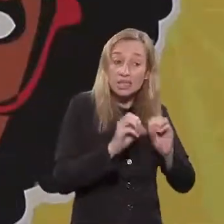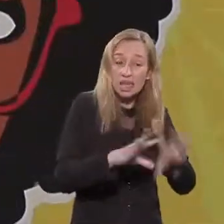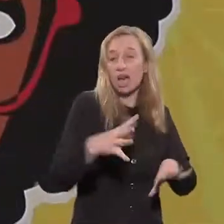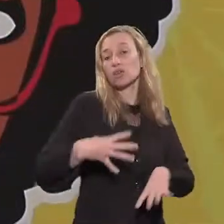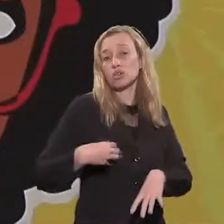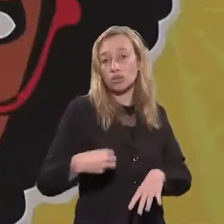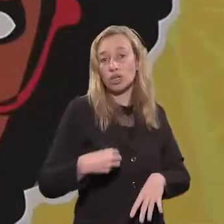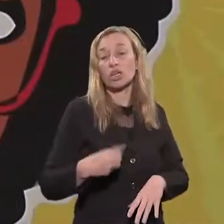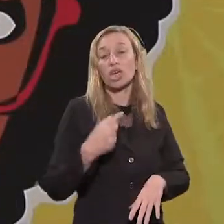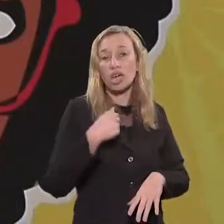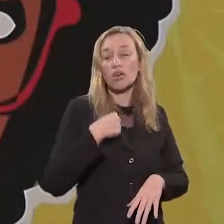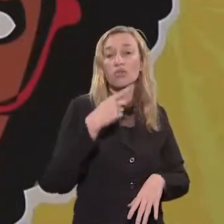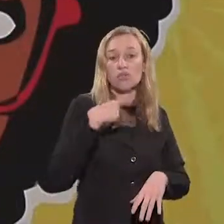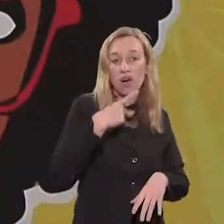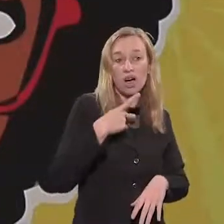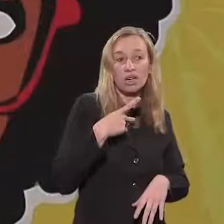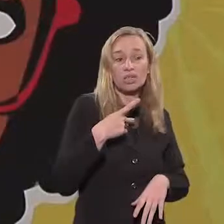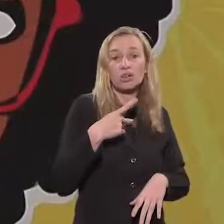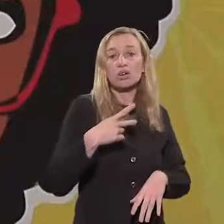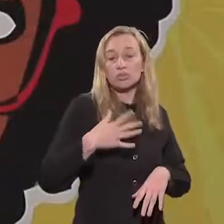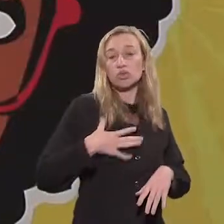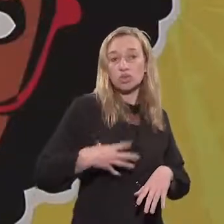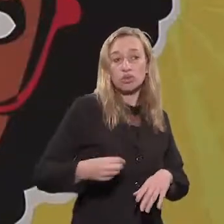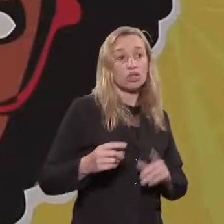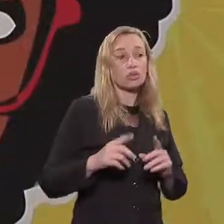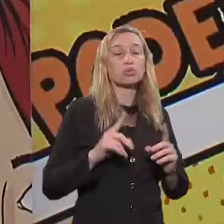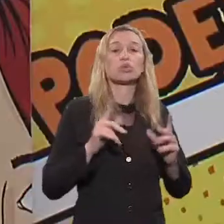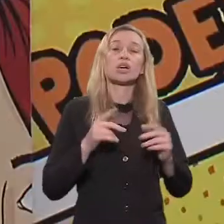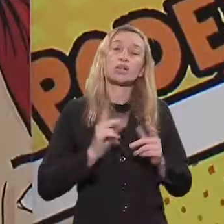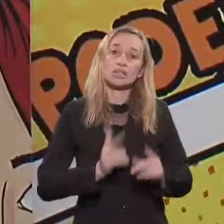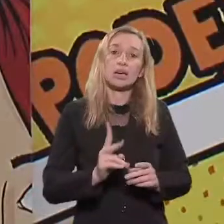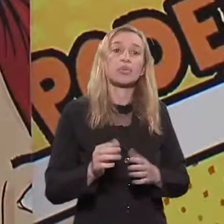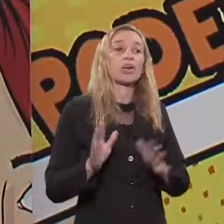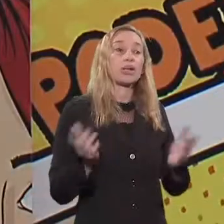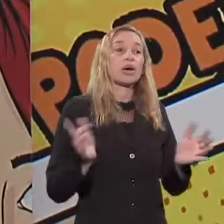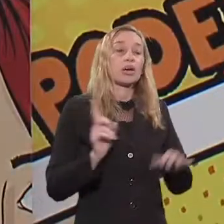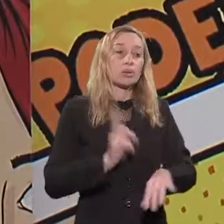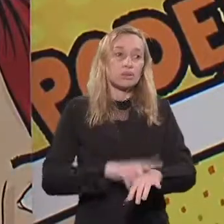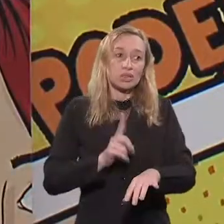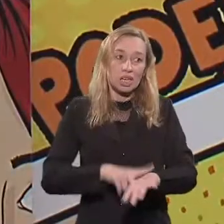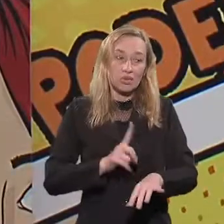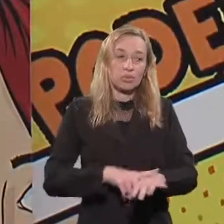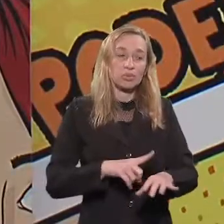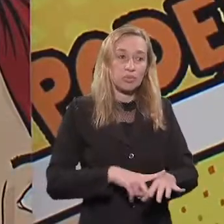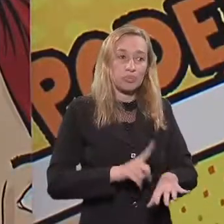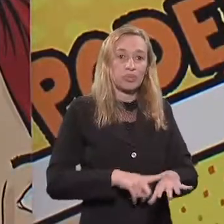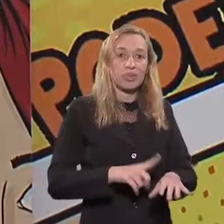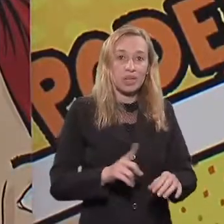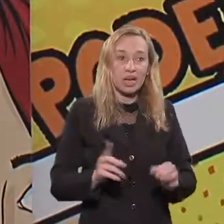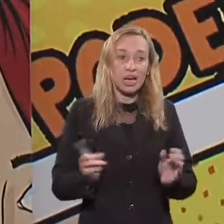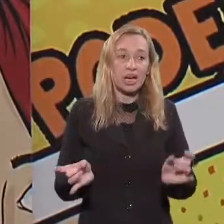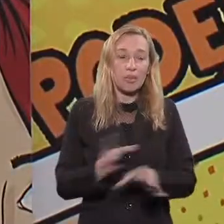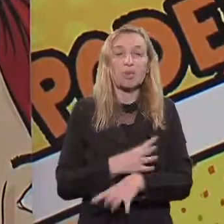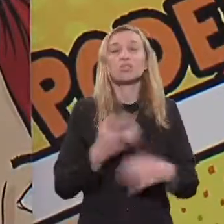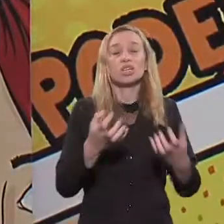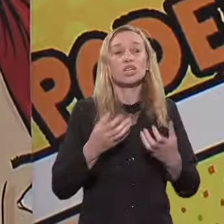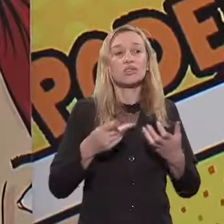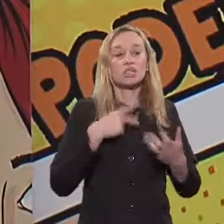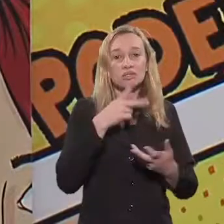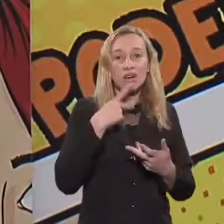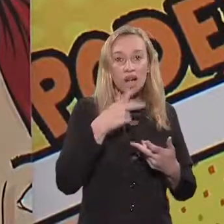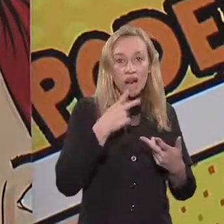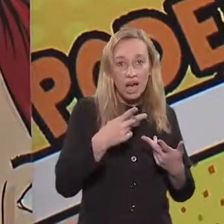desafio que a gente tem, ensinar os nossos filhos, né? Eu faço isso com os meus o tempo todo. Com certeza. A gente está quase acabando o tempo do programa, mas eu queria muito que vocês deixassem